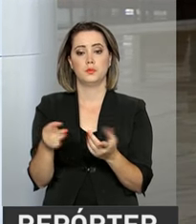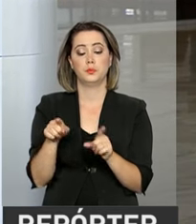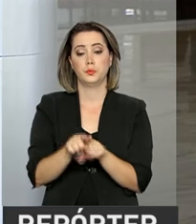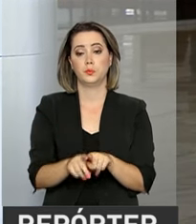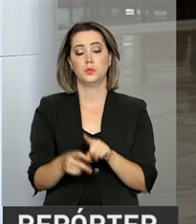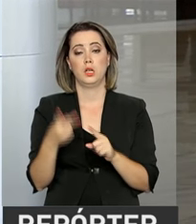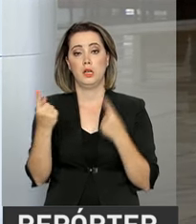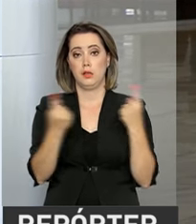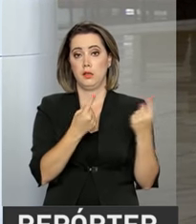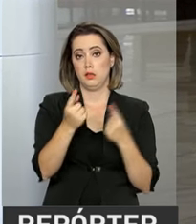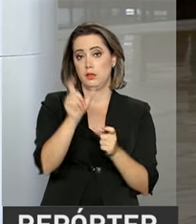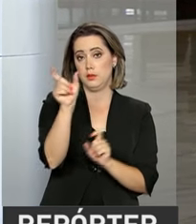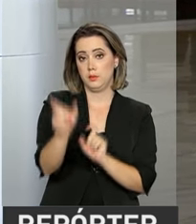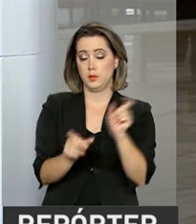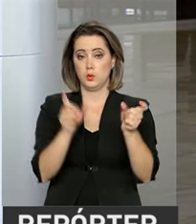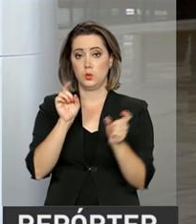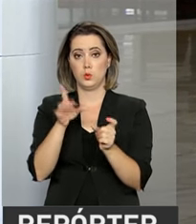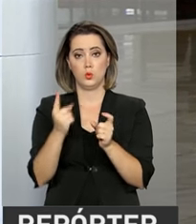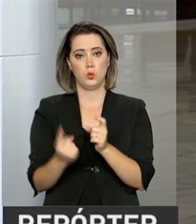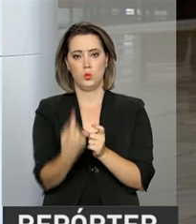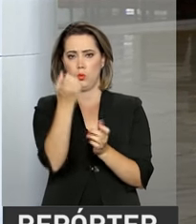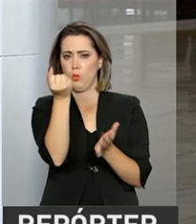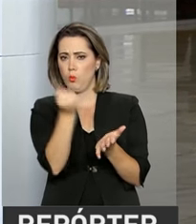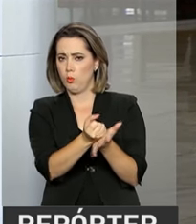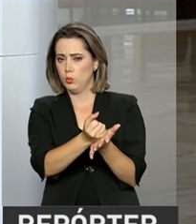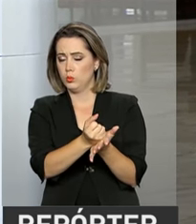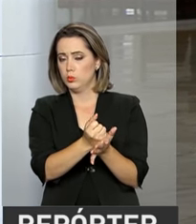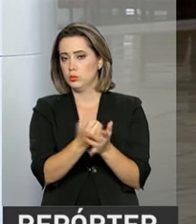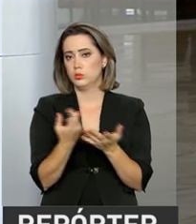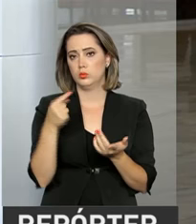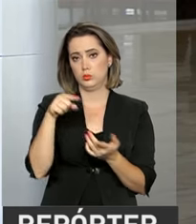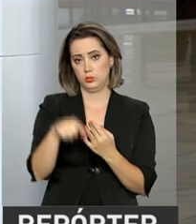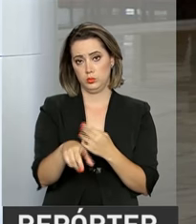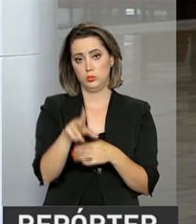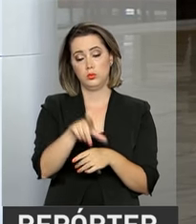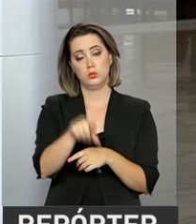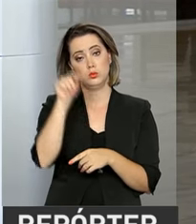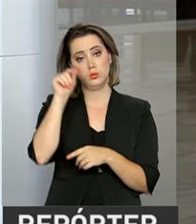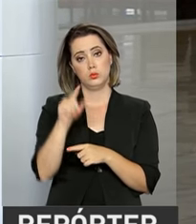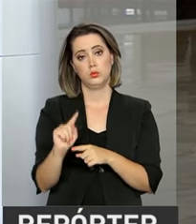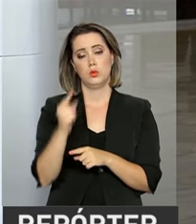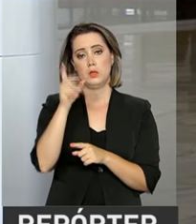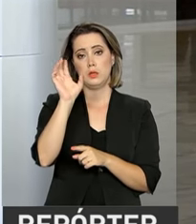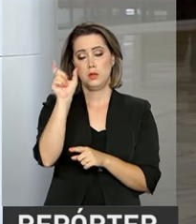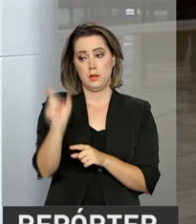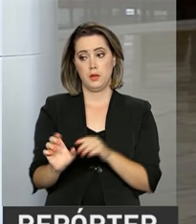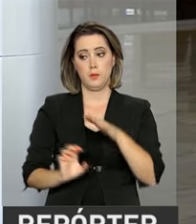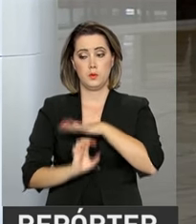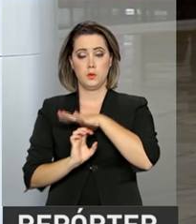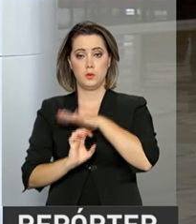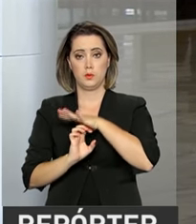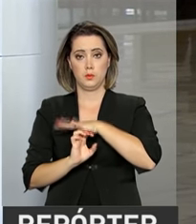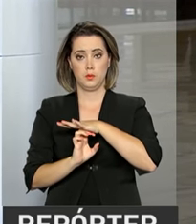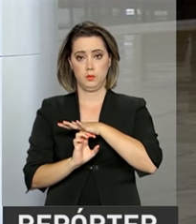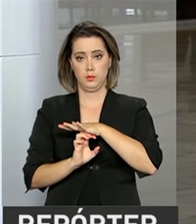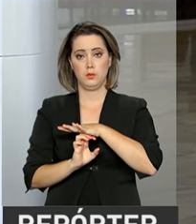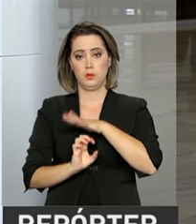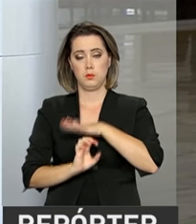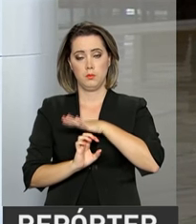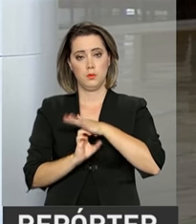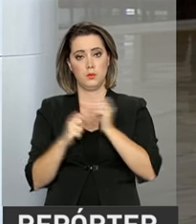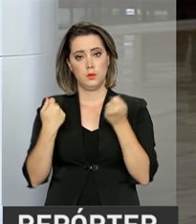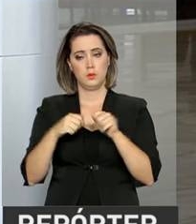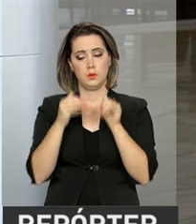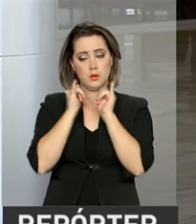Cada trabalhador poderá apenas firmar um contrato nesta opção e o empregador terá de informar ao Conselho Curador